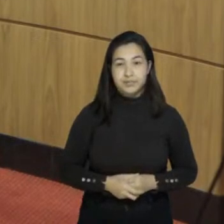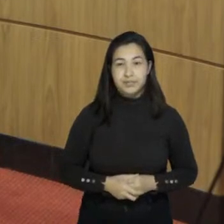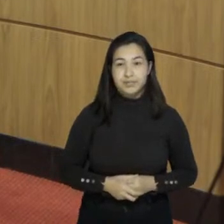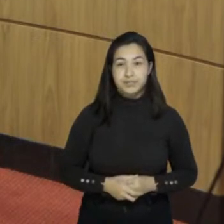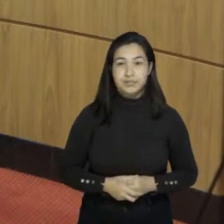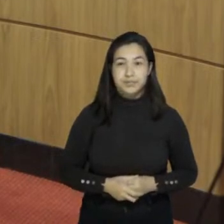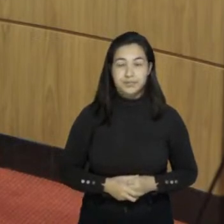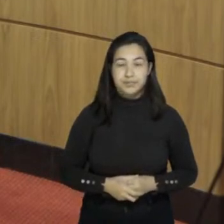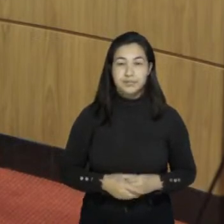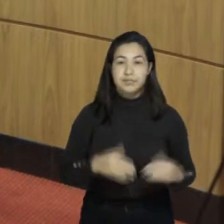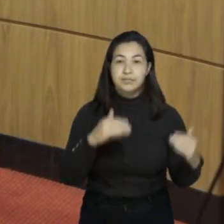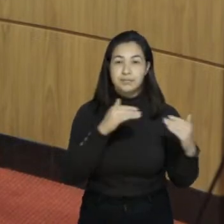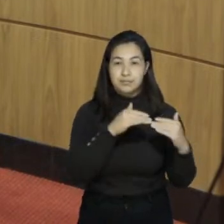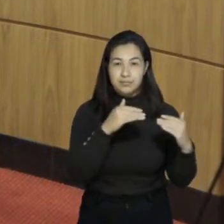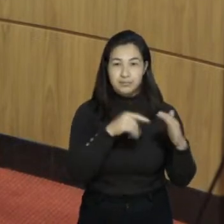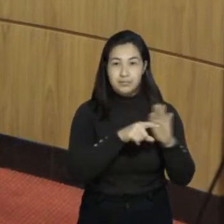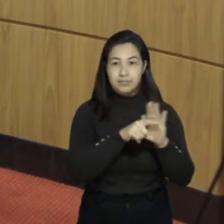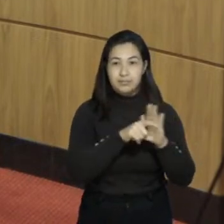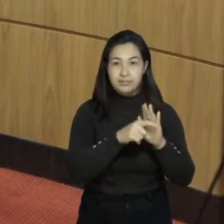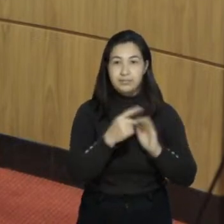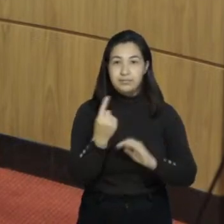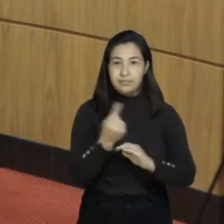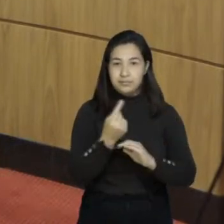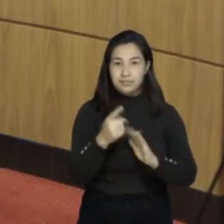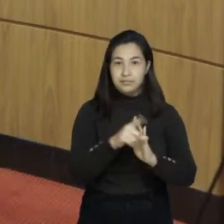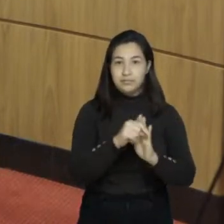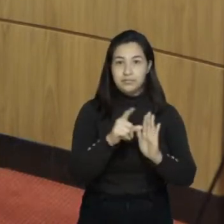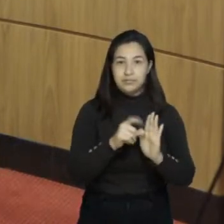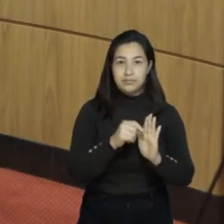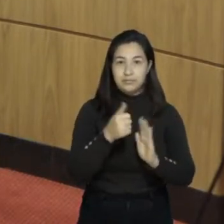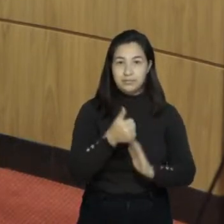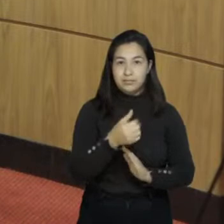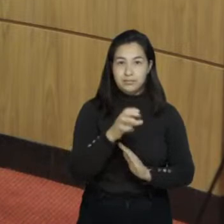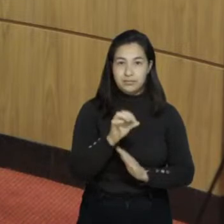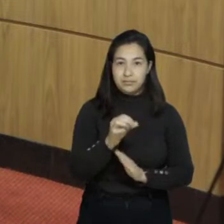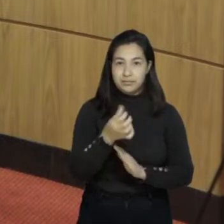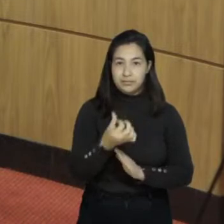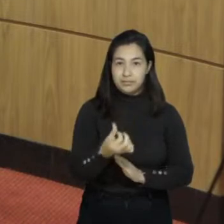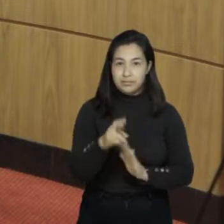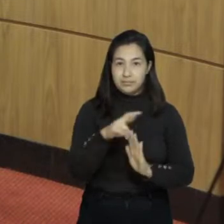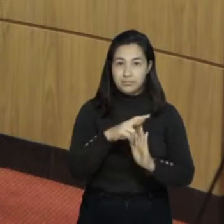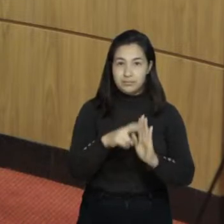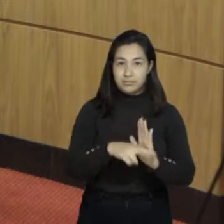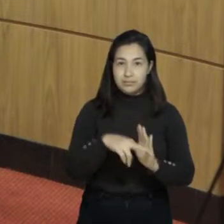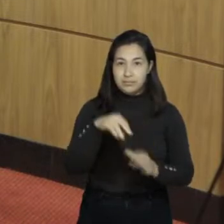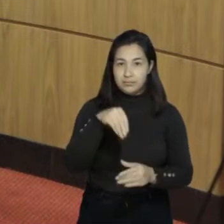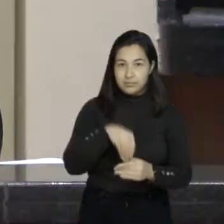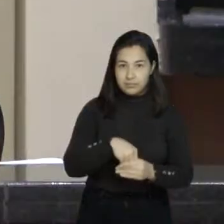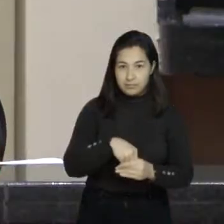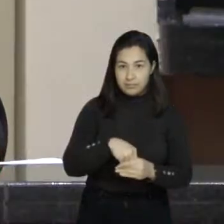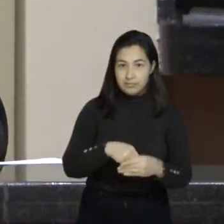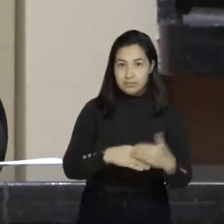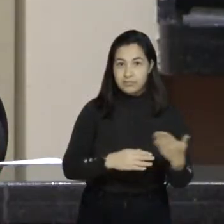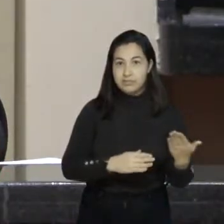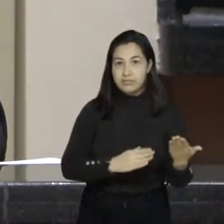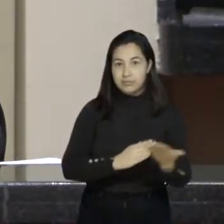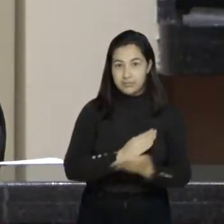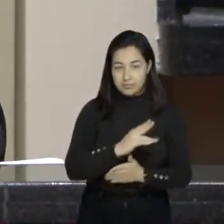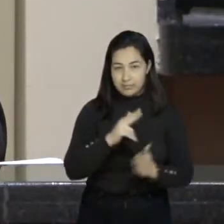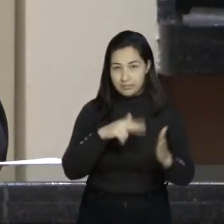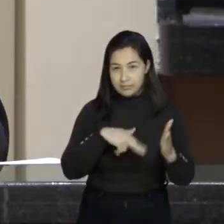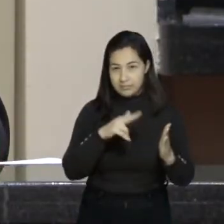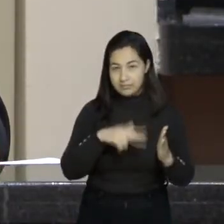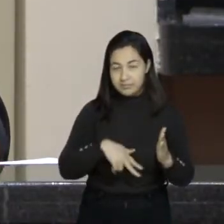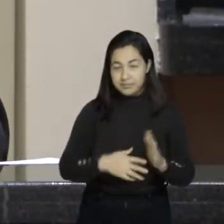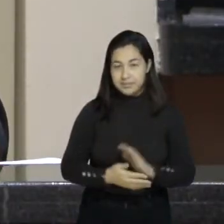em consonância com o parágrafo primeiro do artigo 106 do Regimento Interno dou